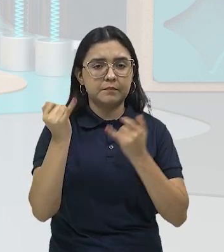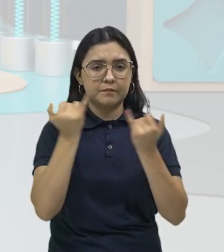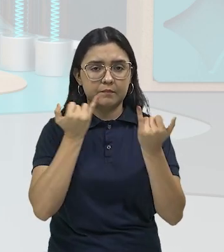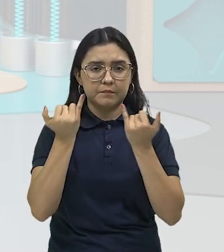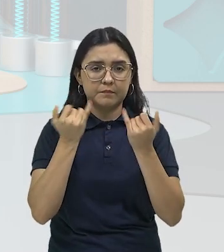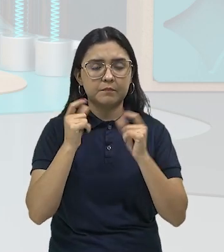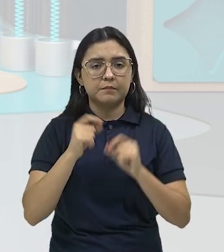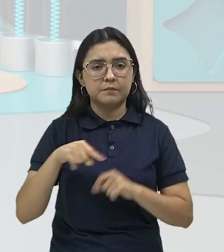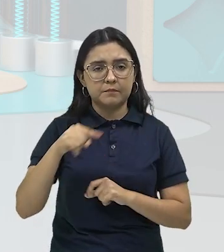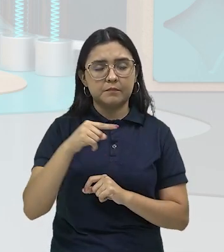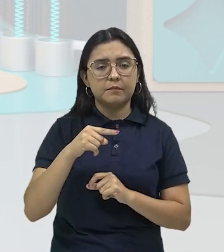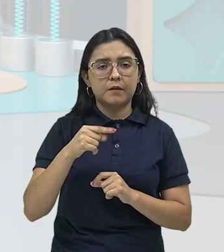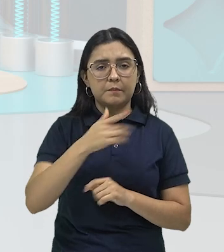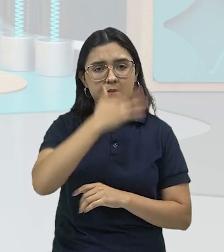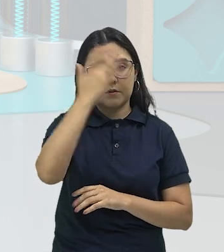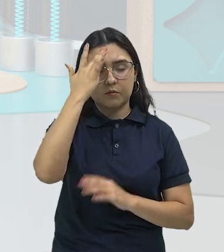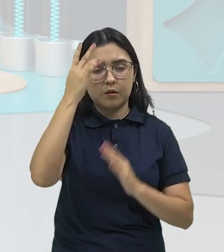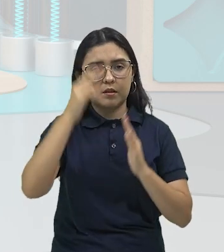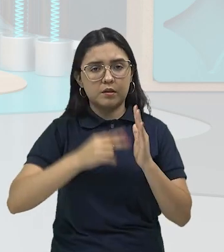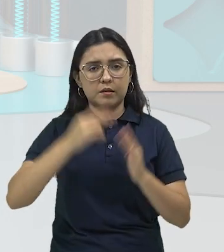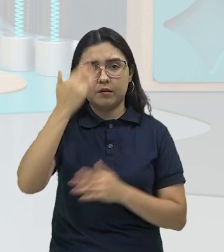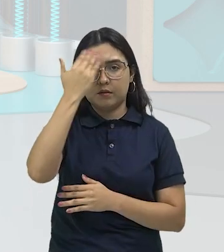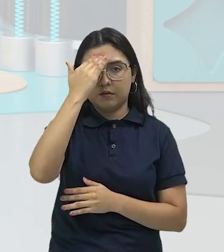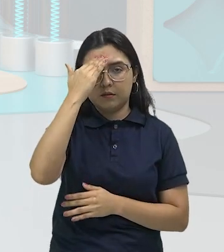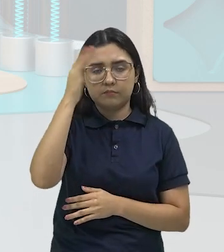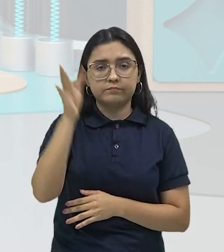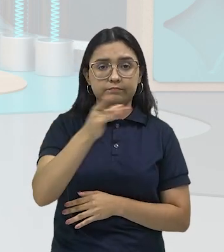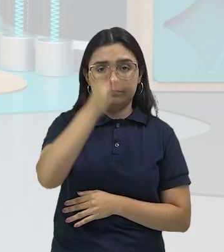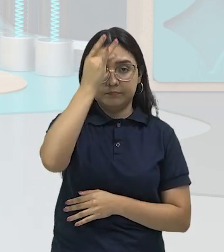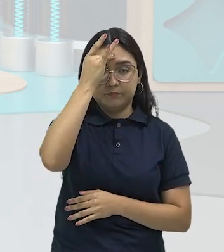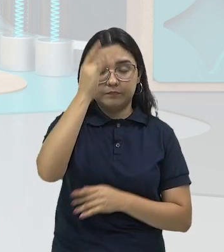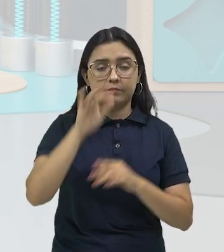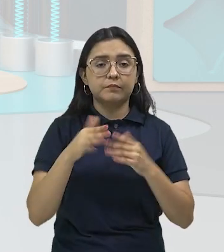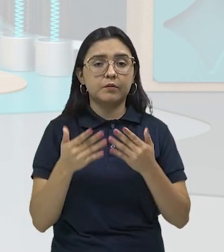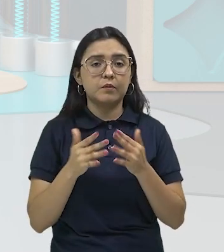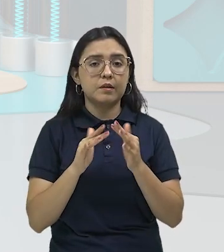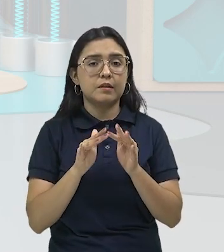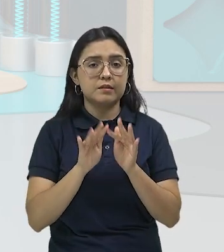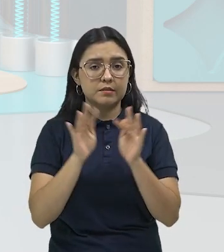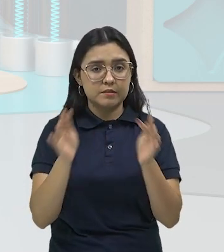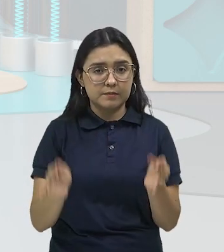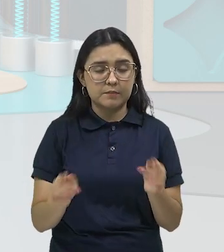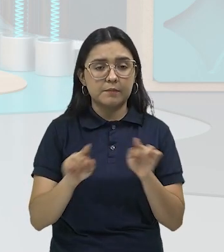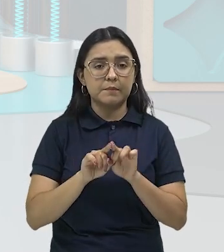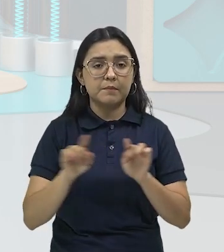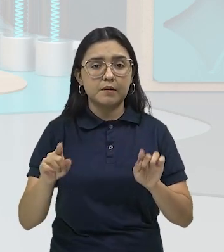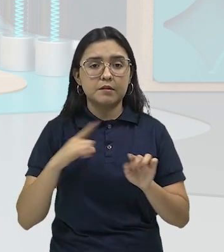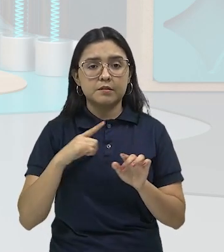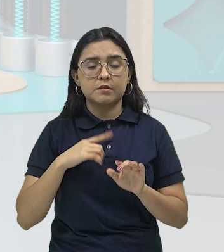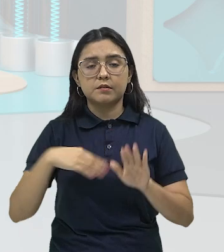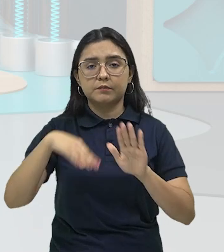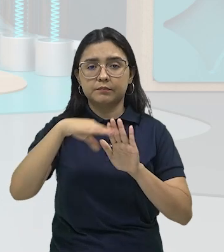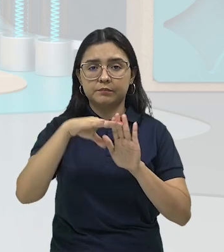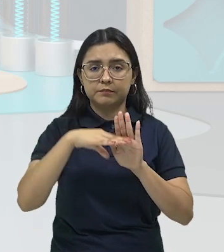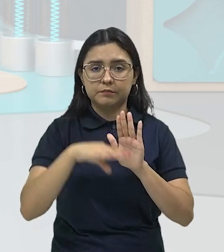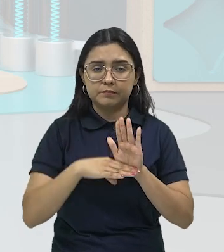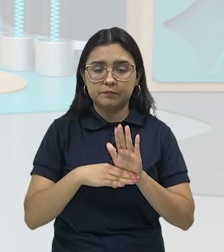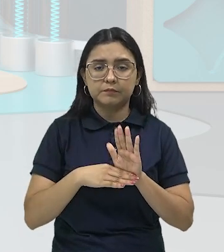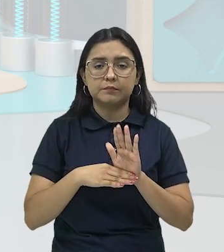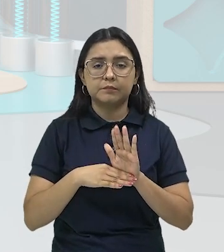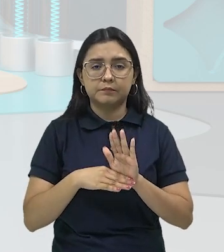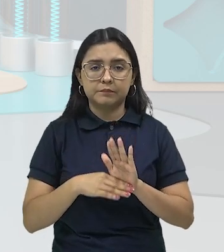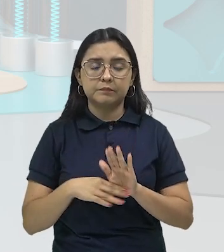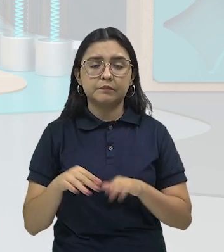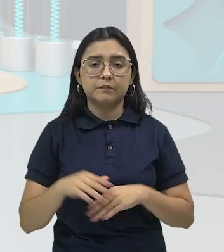informações fixem na mente de vocês. Ao mesmo tempo que ele é simples, ele mantém uma unidade. Ele tem partes do seu texto e